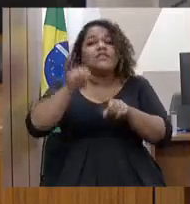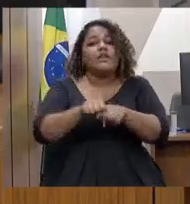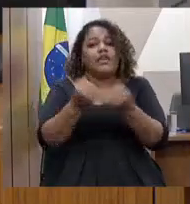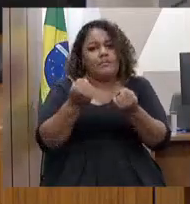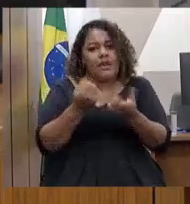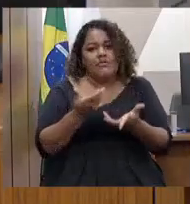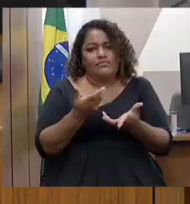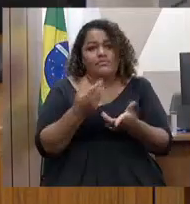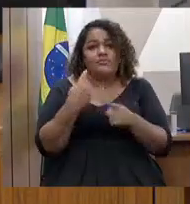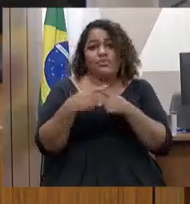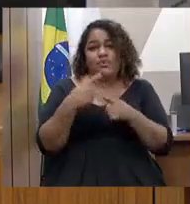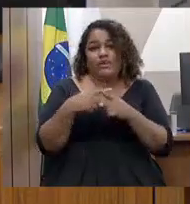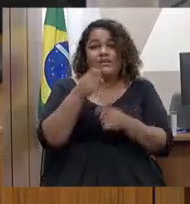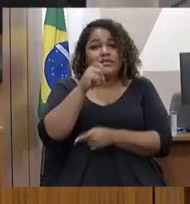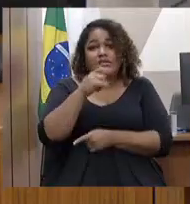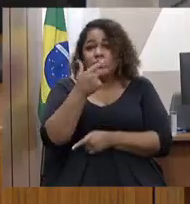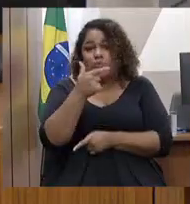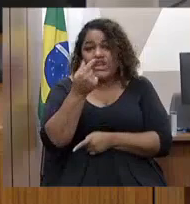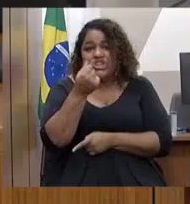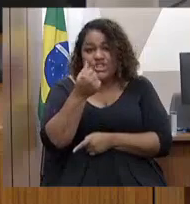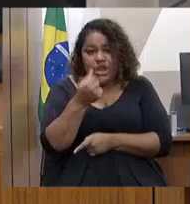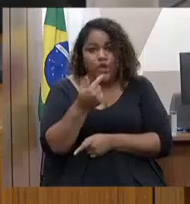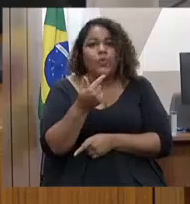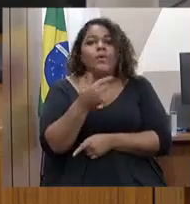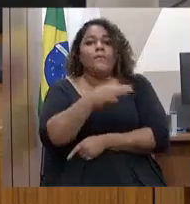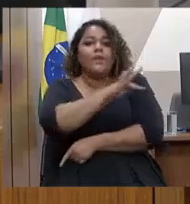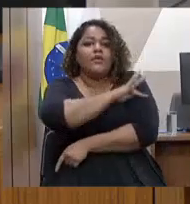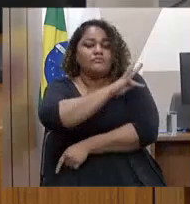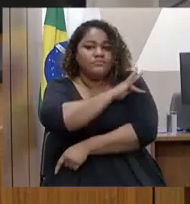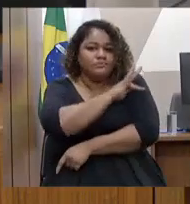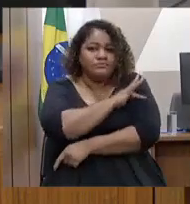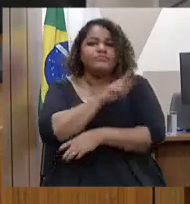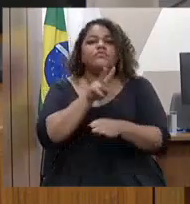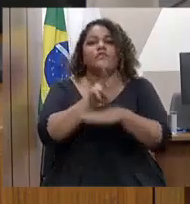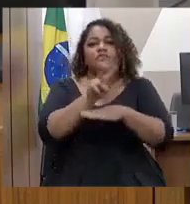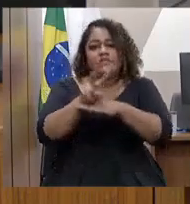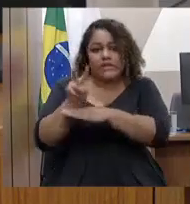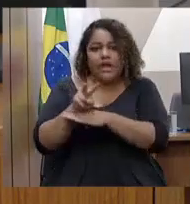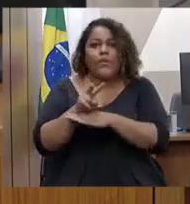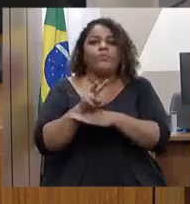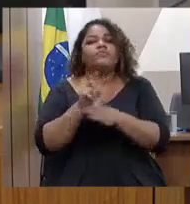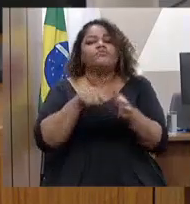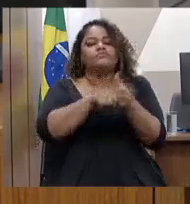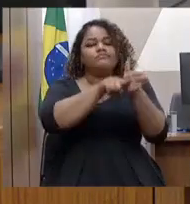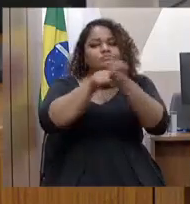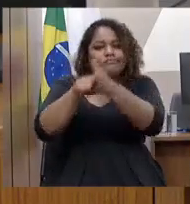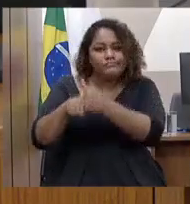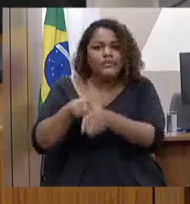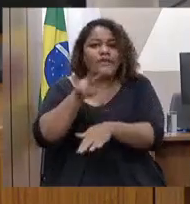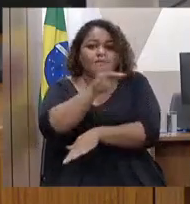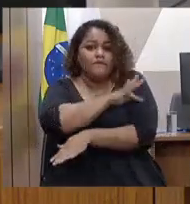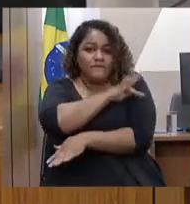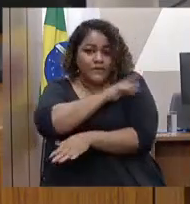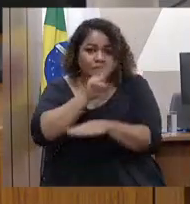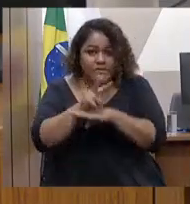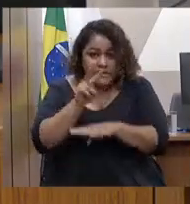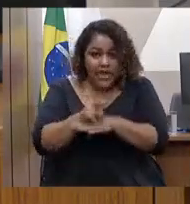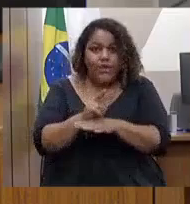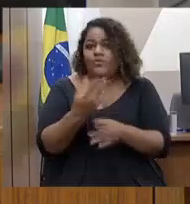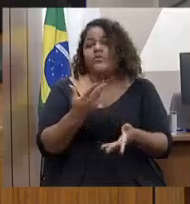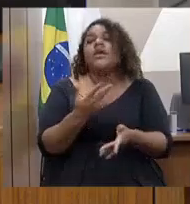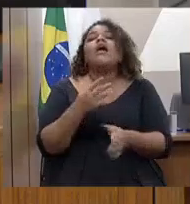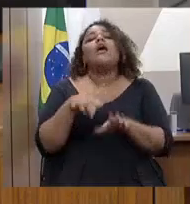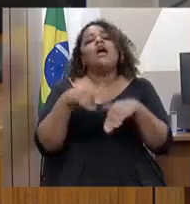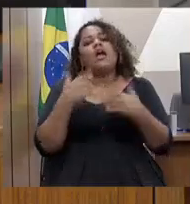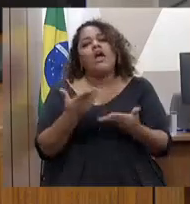dinheiro tudo isso que a gente tá falando aqui Falando que precisamos que pensamos em fazer não irá diante e é por isso né